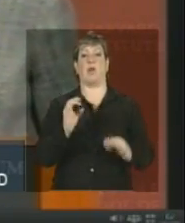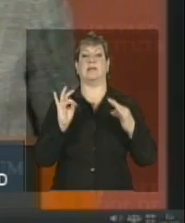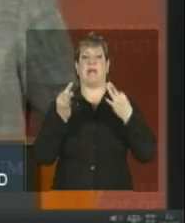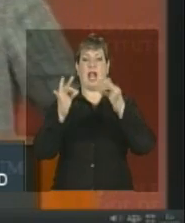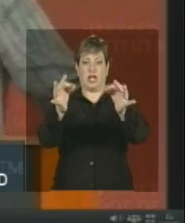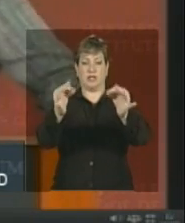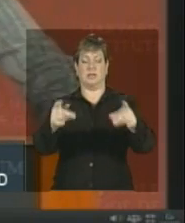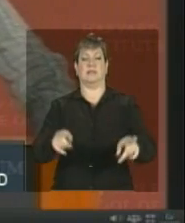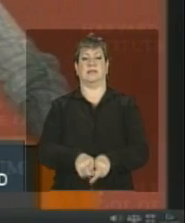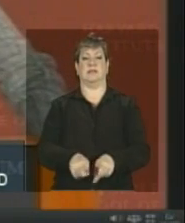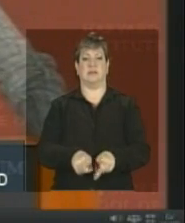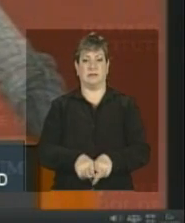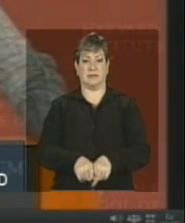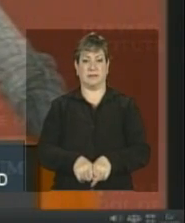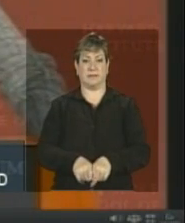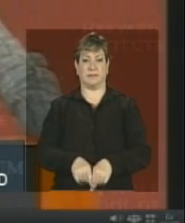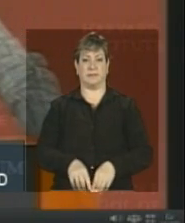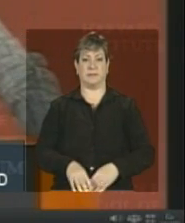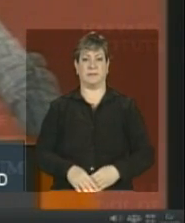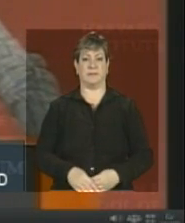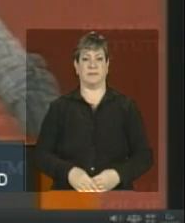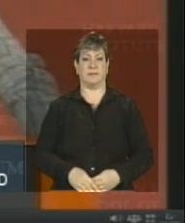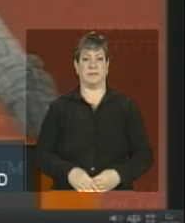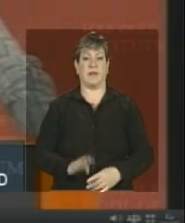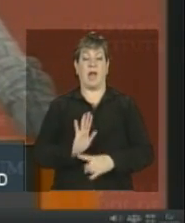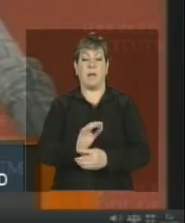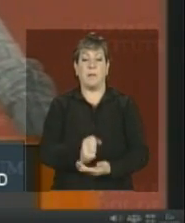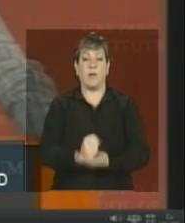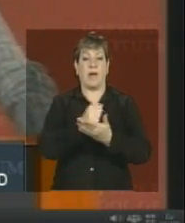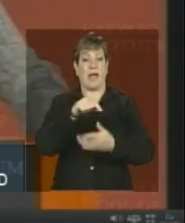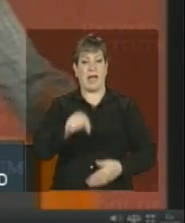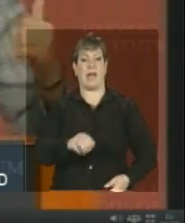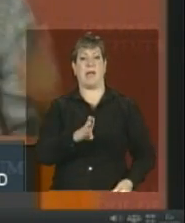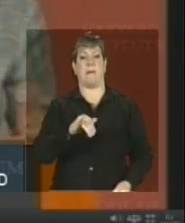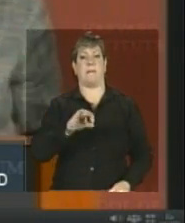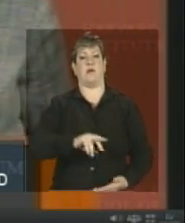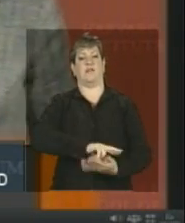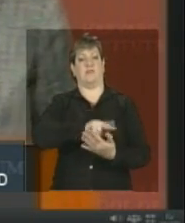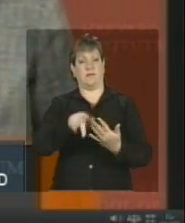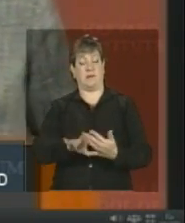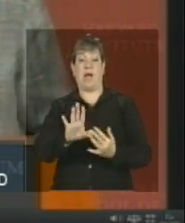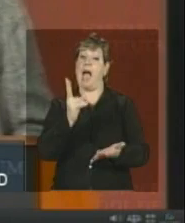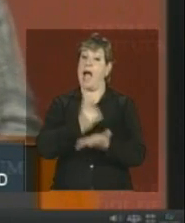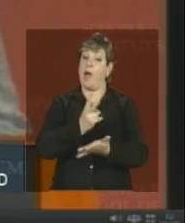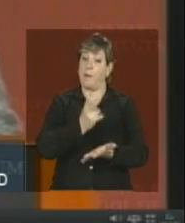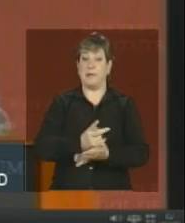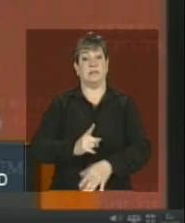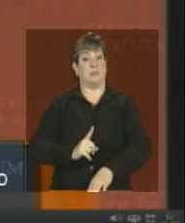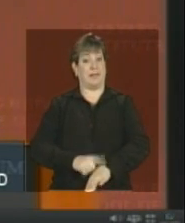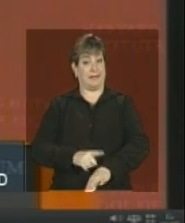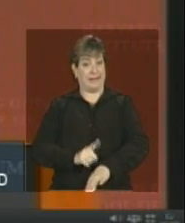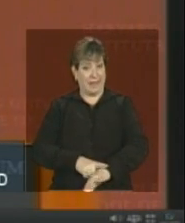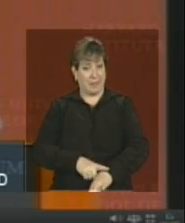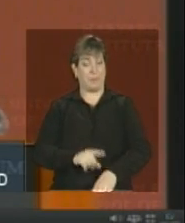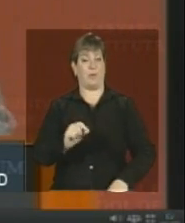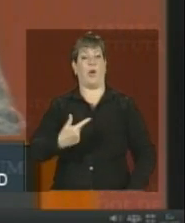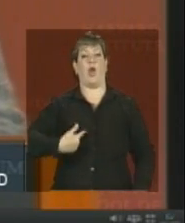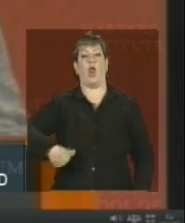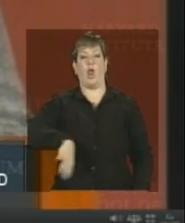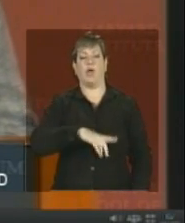enfim, na proteção dessa biodiversidade. Ao mesmo tempo, nós